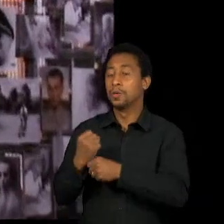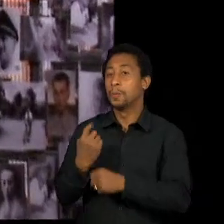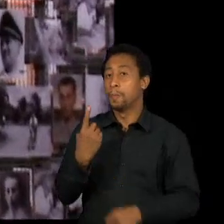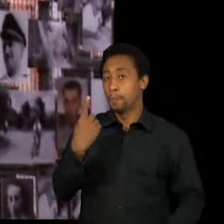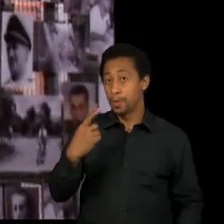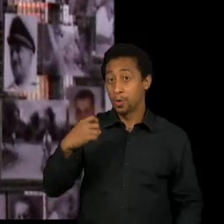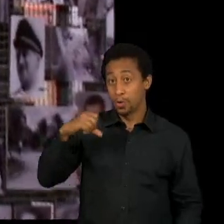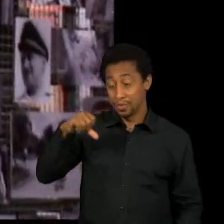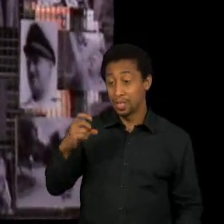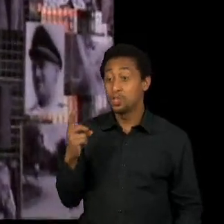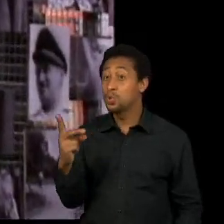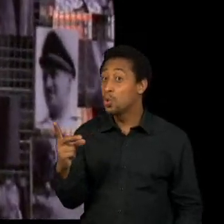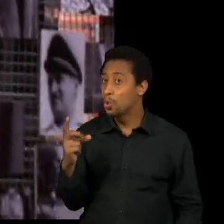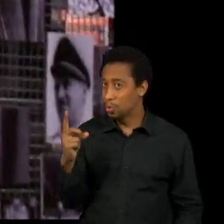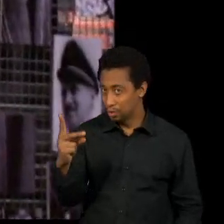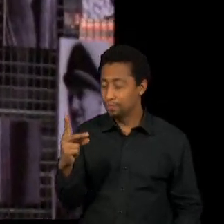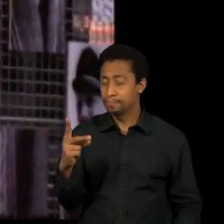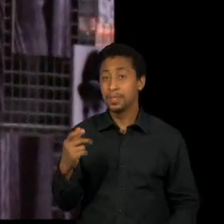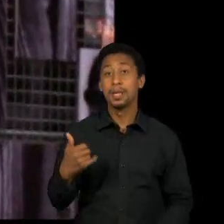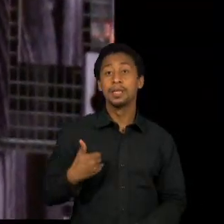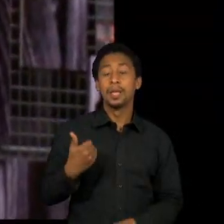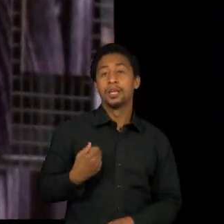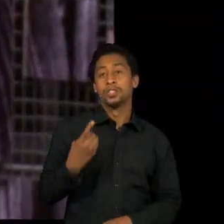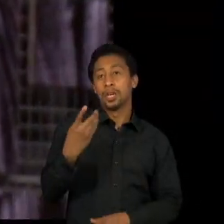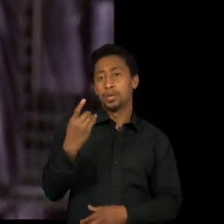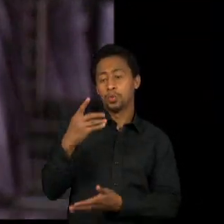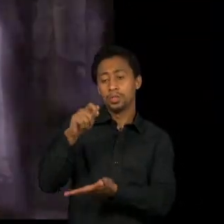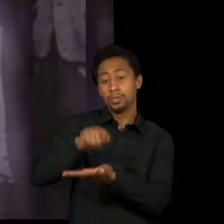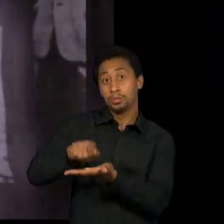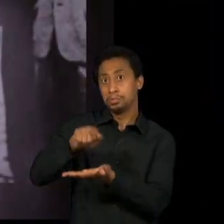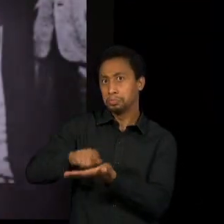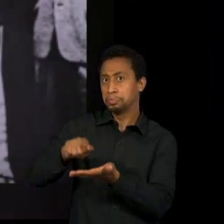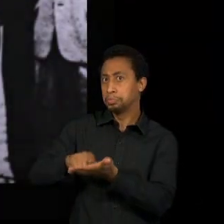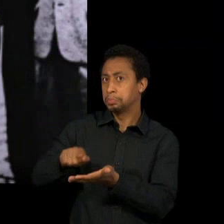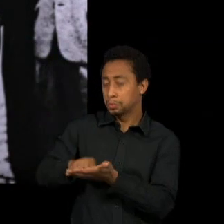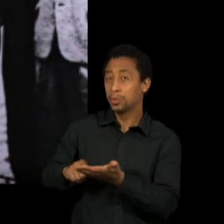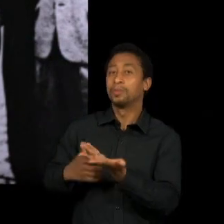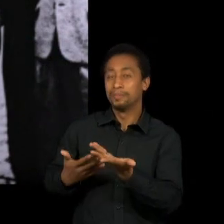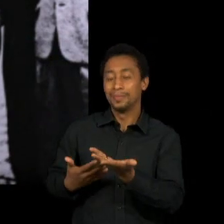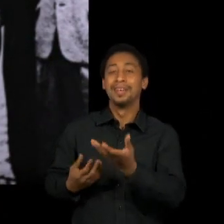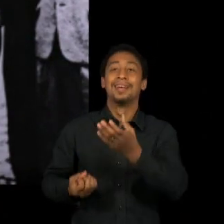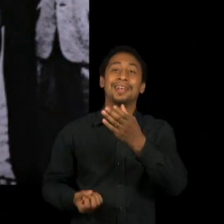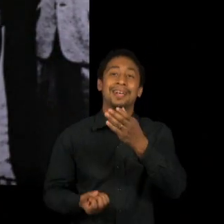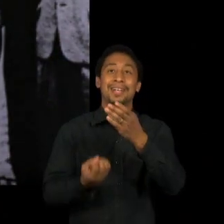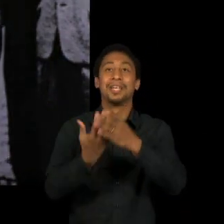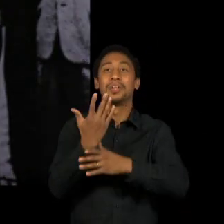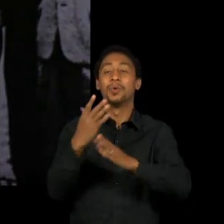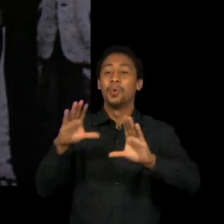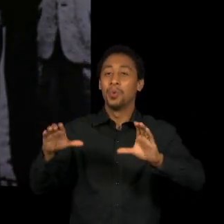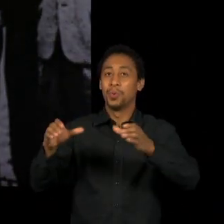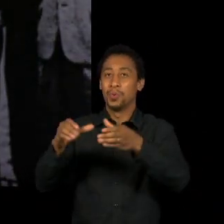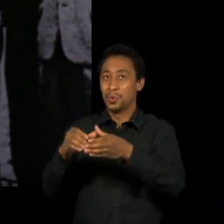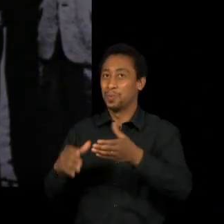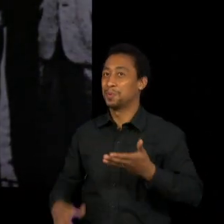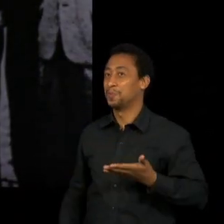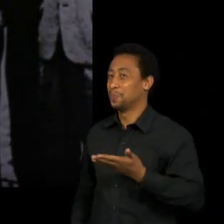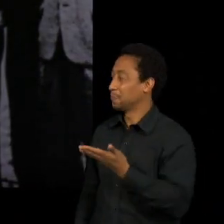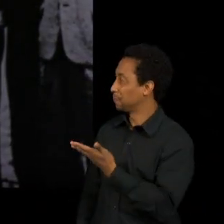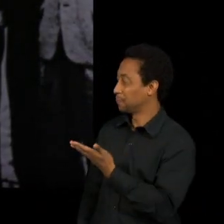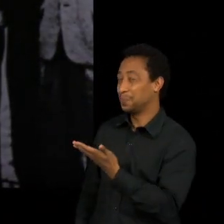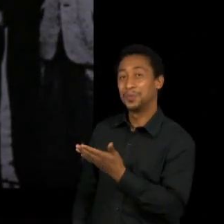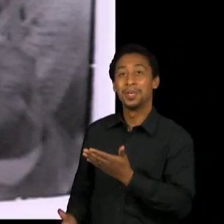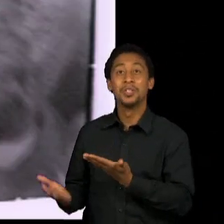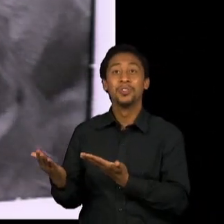Com apenas 14 anos de idade, já em Salvador, foi um dos fundadores da Academia dos Rebeldes, um grupo de